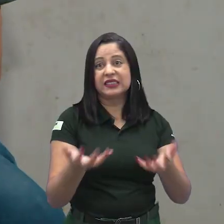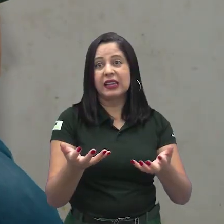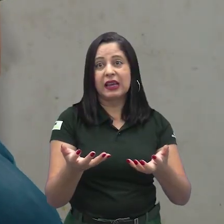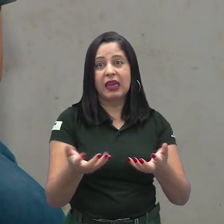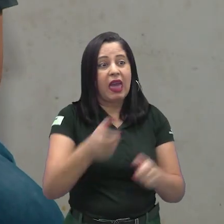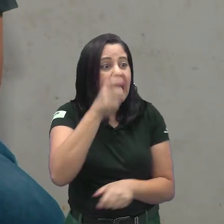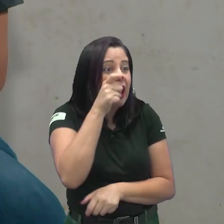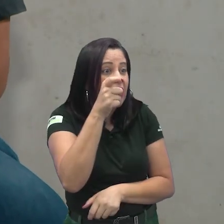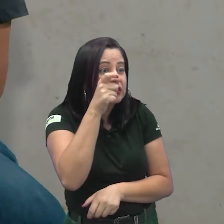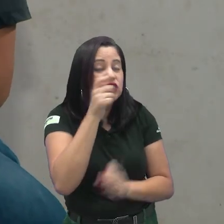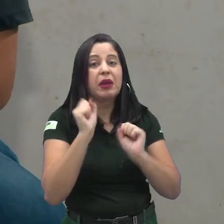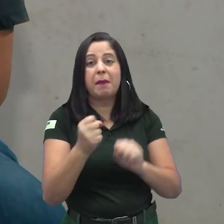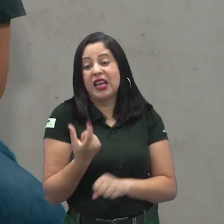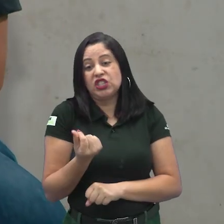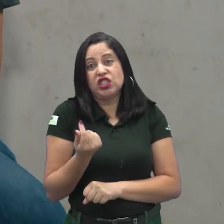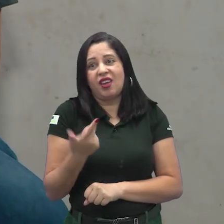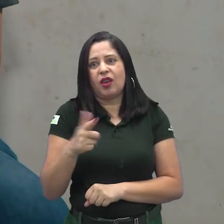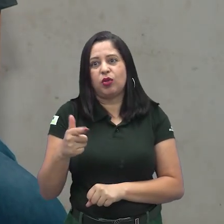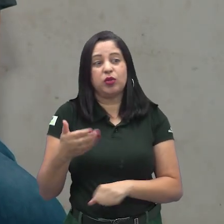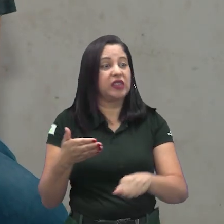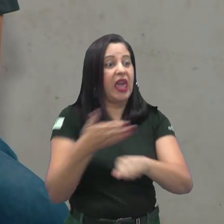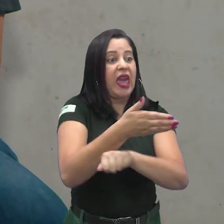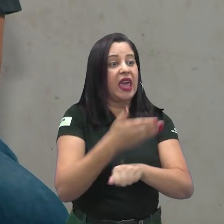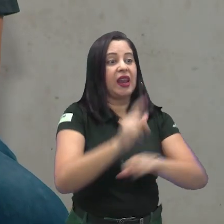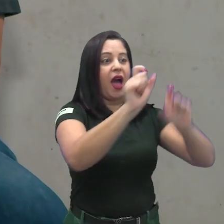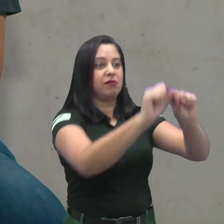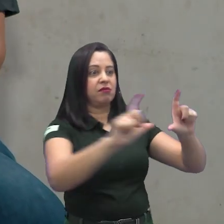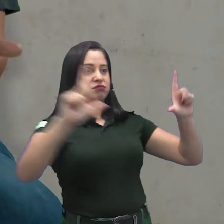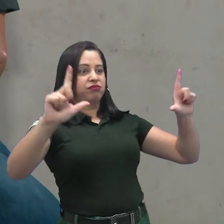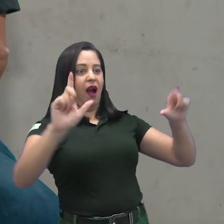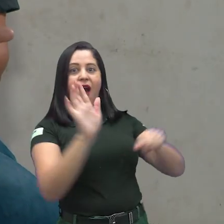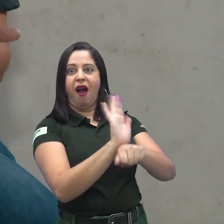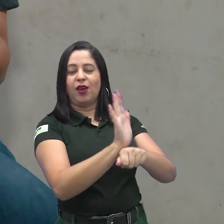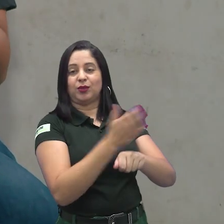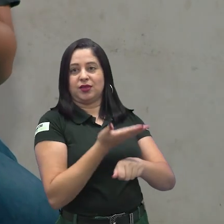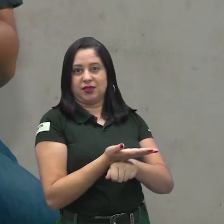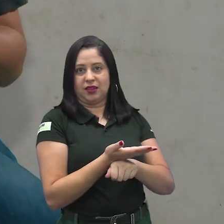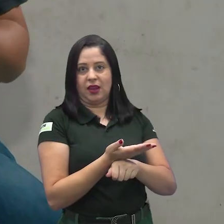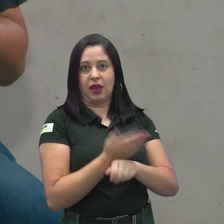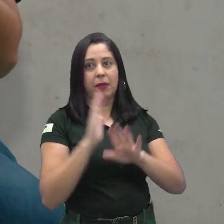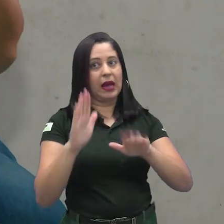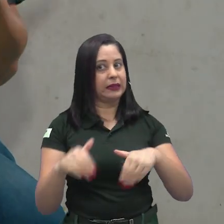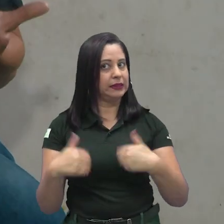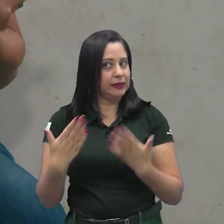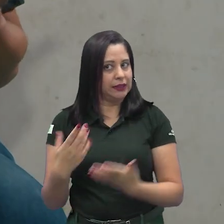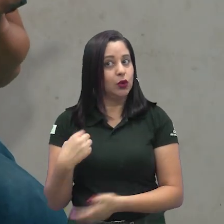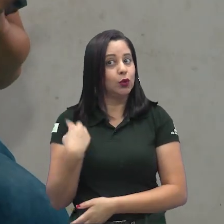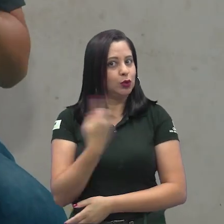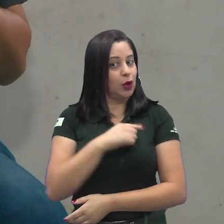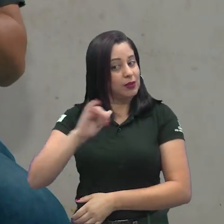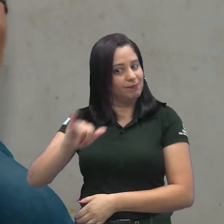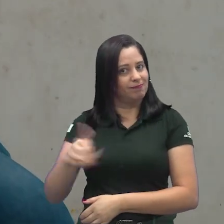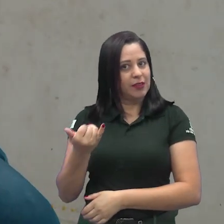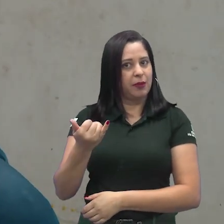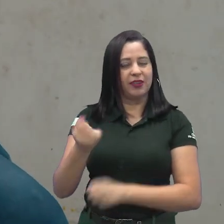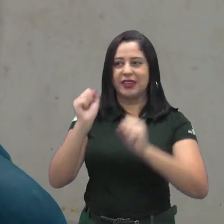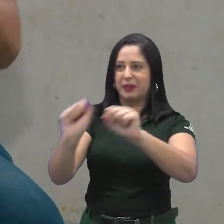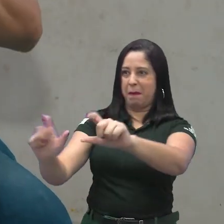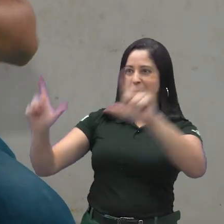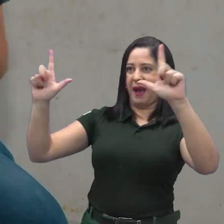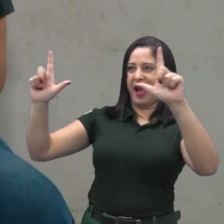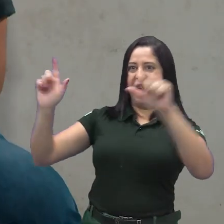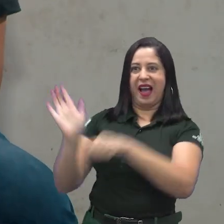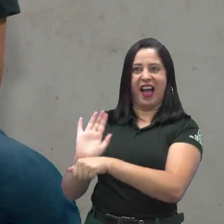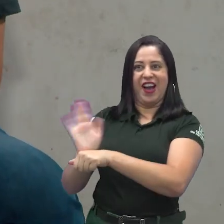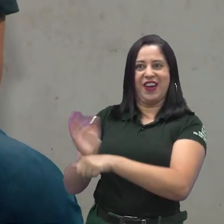Acho que o primeiro filme que passou aqui foi bastante marcante, que foi a primeira vez. Então foi um dia que ninguém tinha essa perspectiva, de repente, pá,